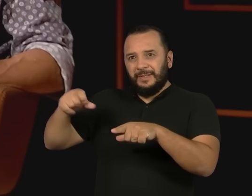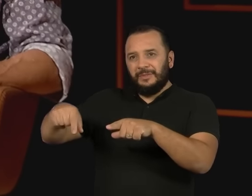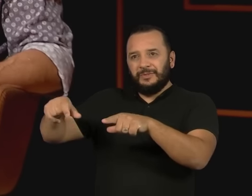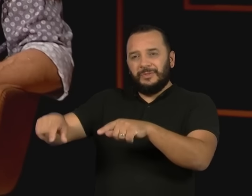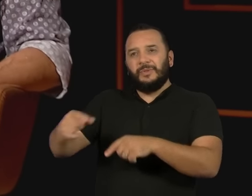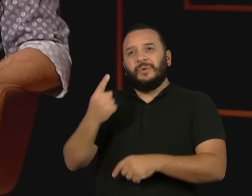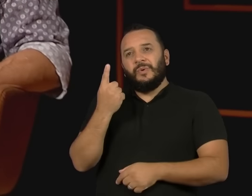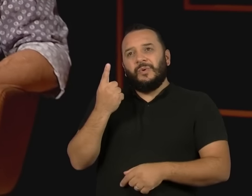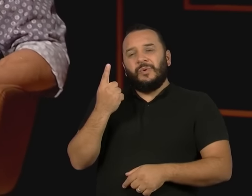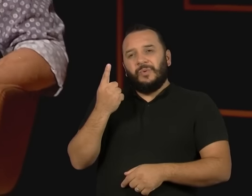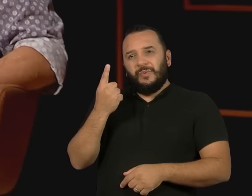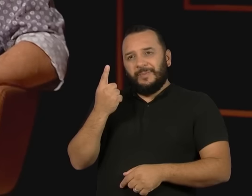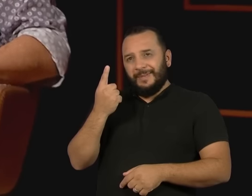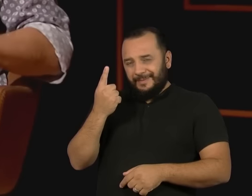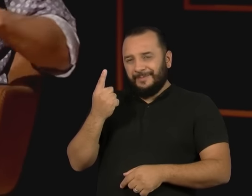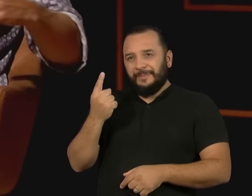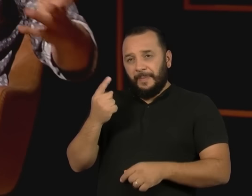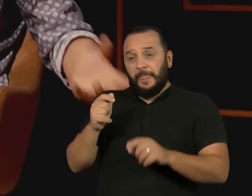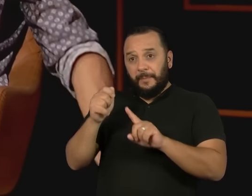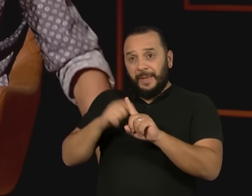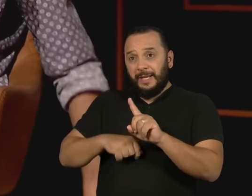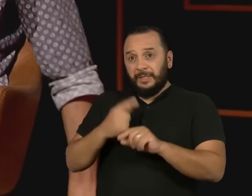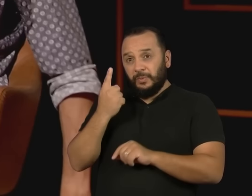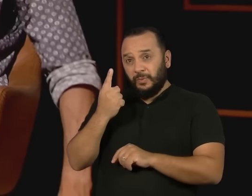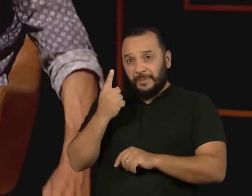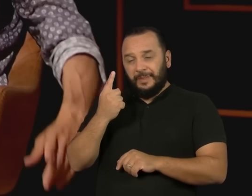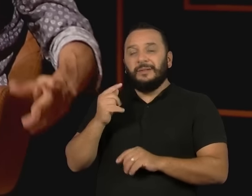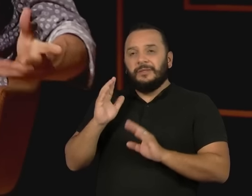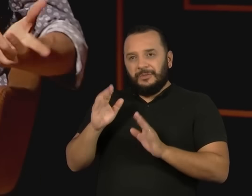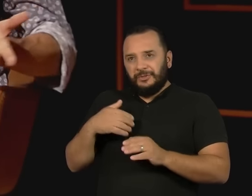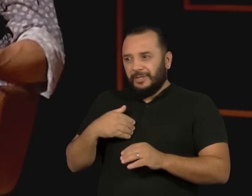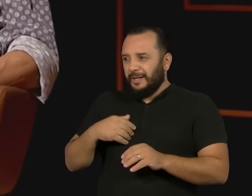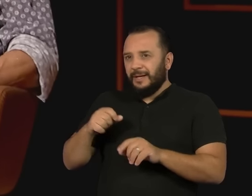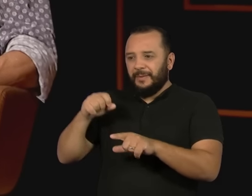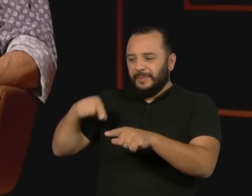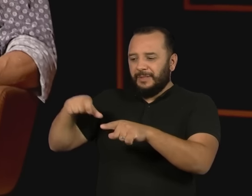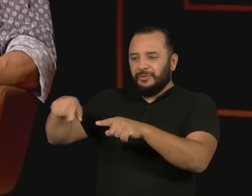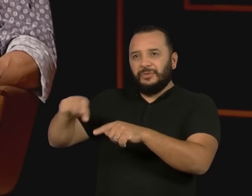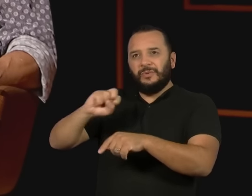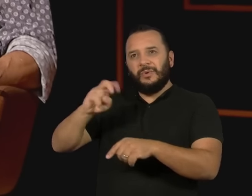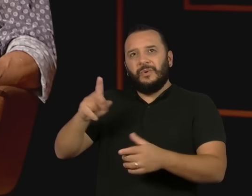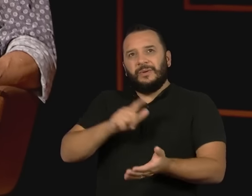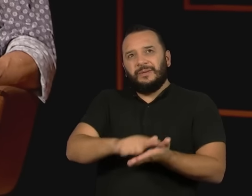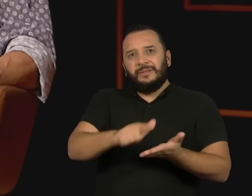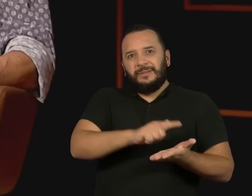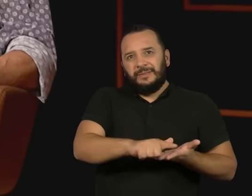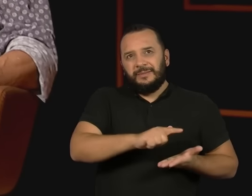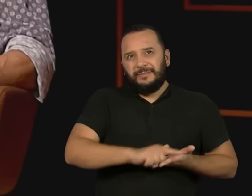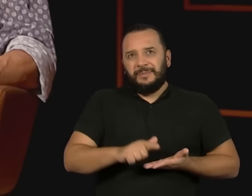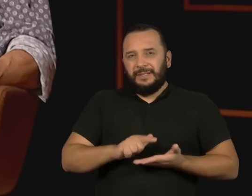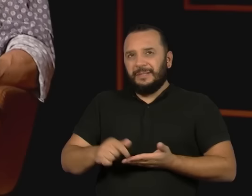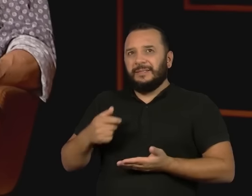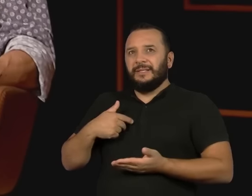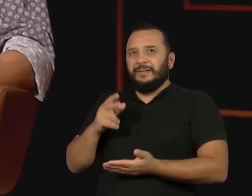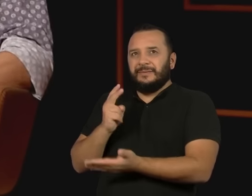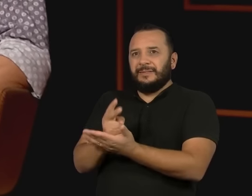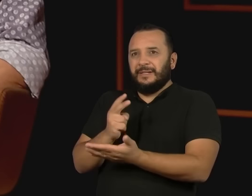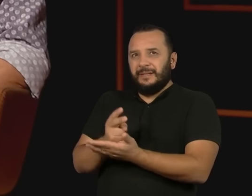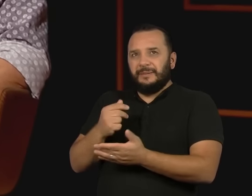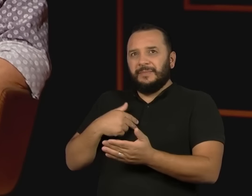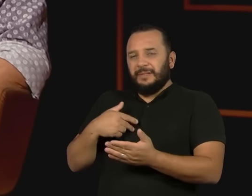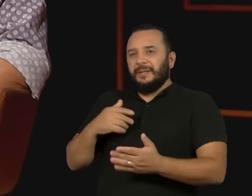mês fazer um mutirão de plantio ou um mutirão de limpeza ou alguma coisa e fatalmente eu estou sempre chamando a atenção nas